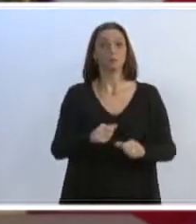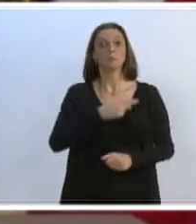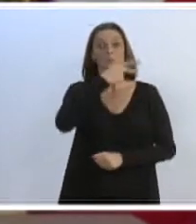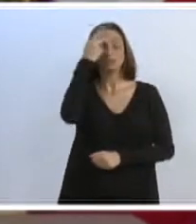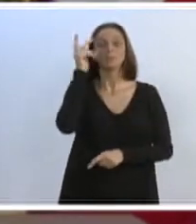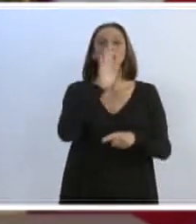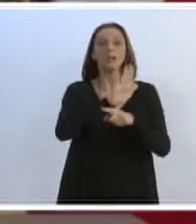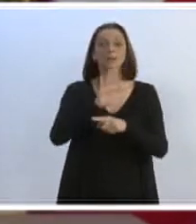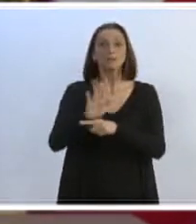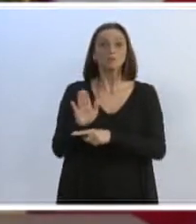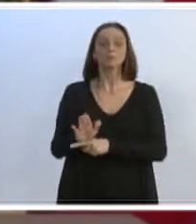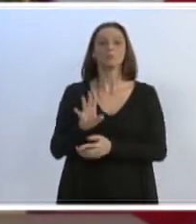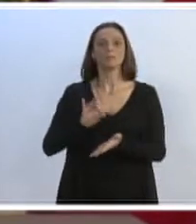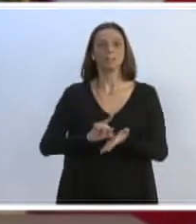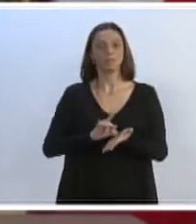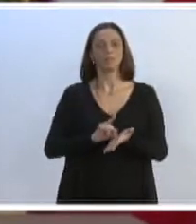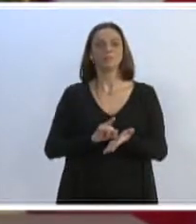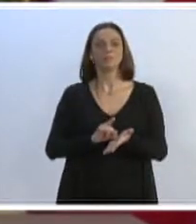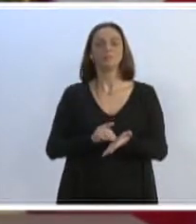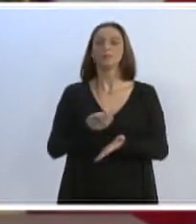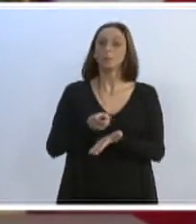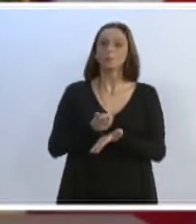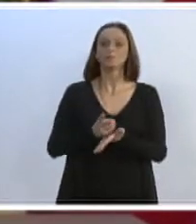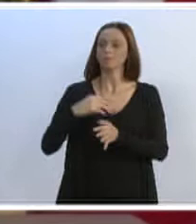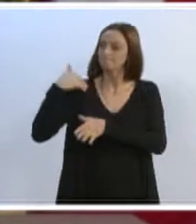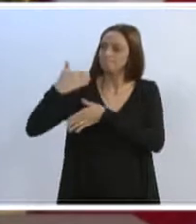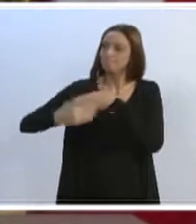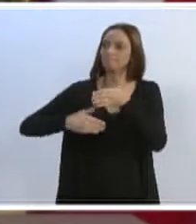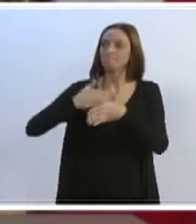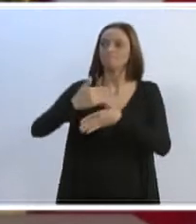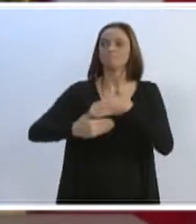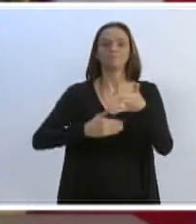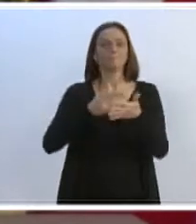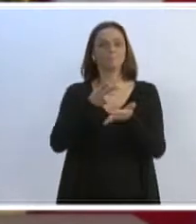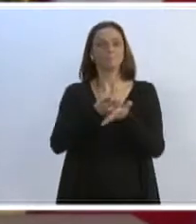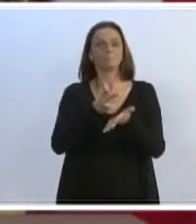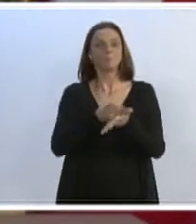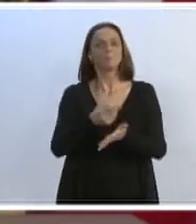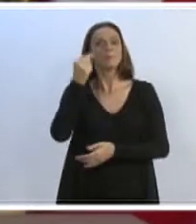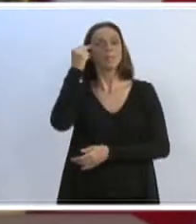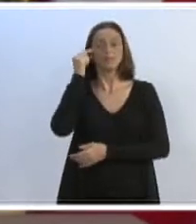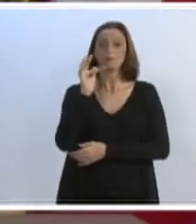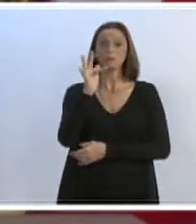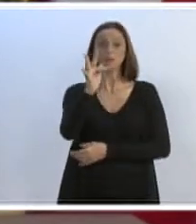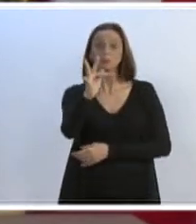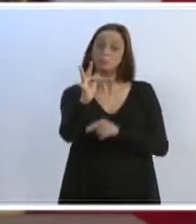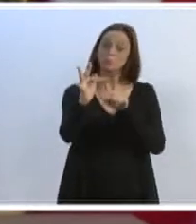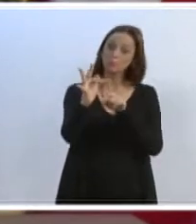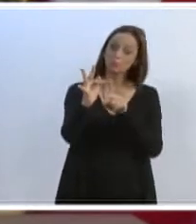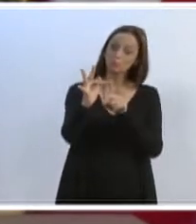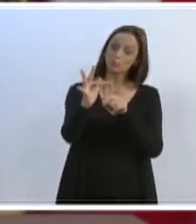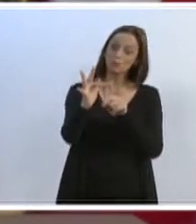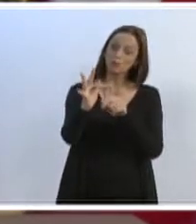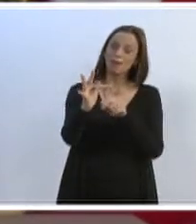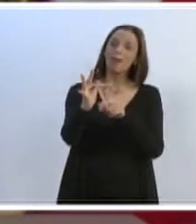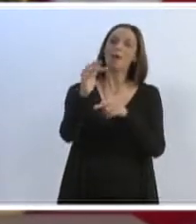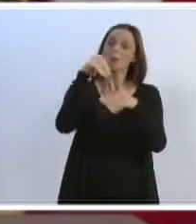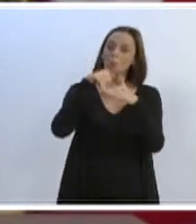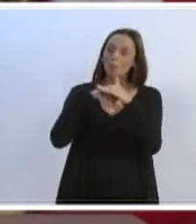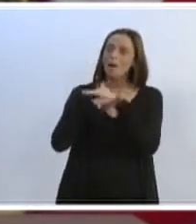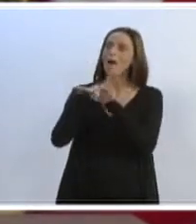Jaraguá do Sul, em 1919, o Correio do Norte de Canoinhas, que completou 70 anos, e o Correio